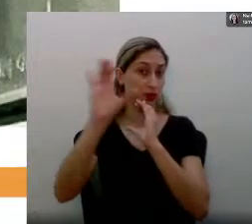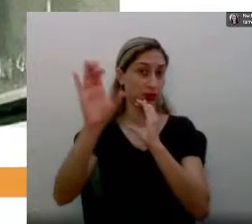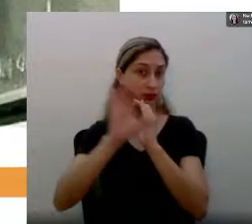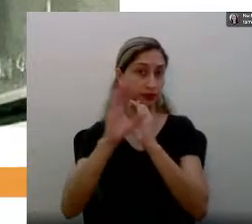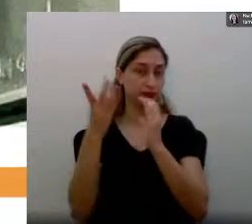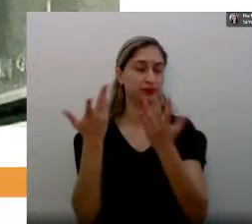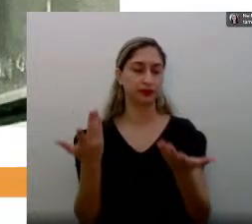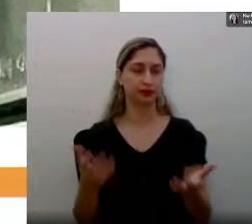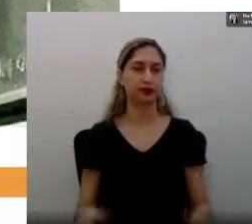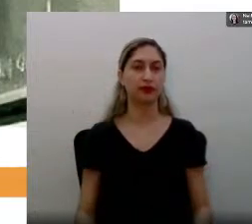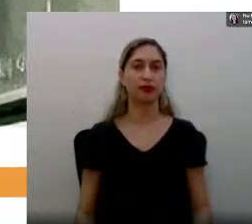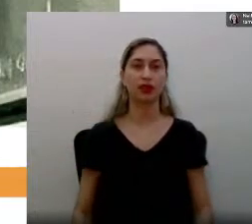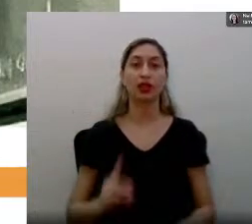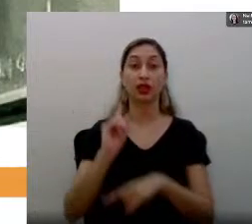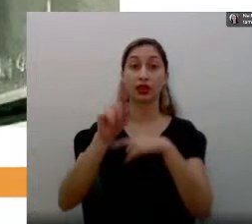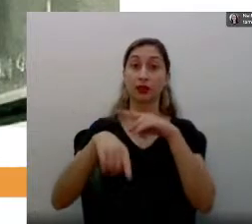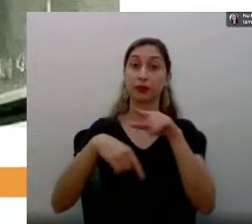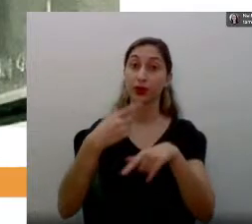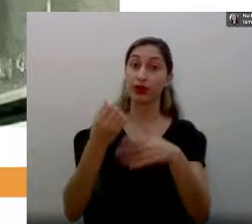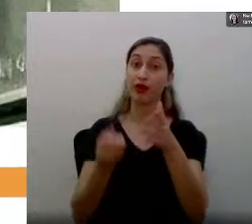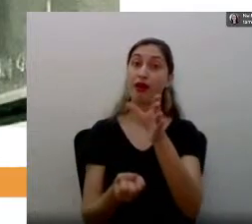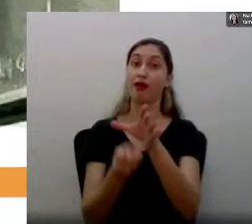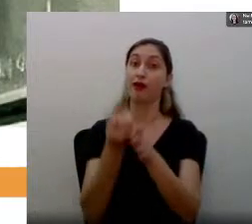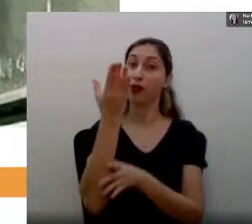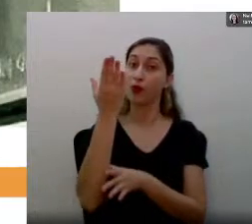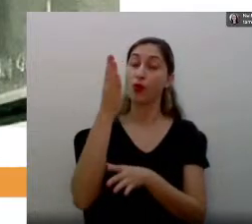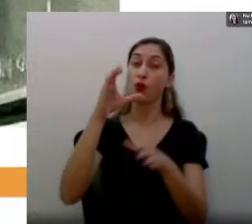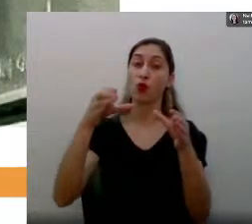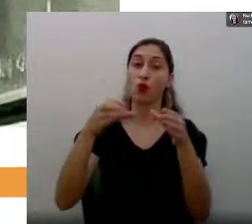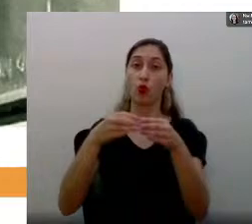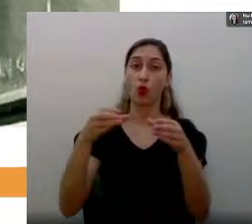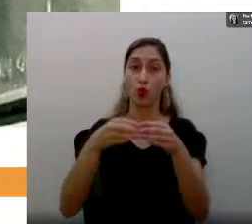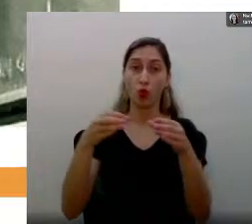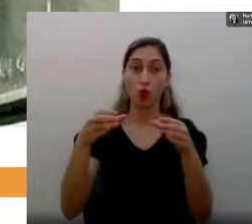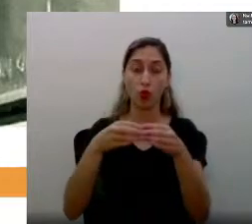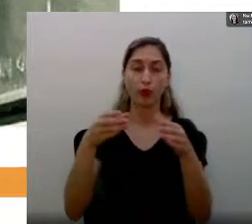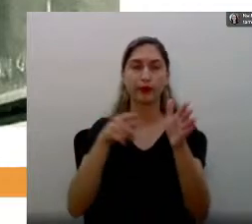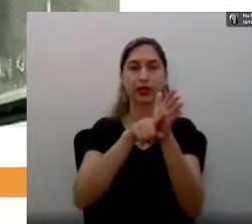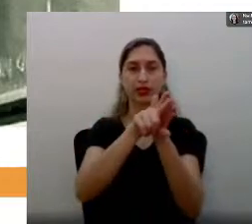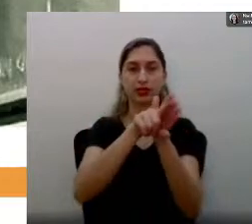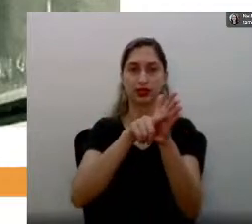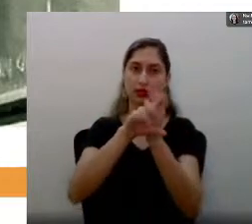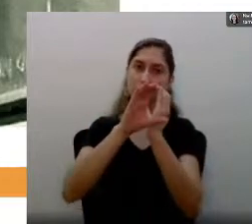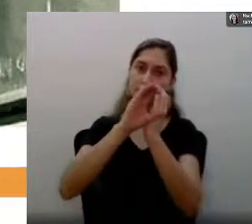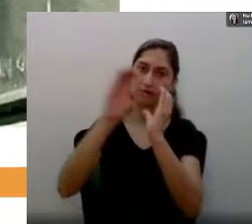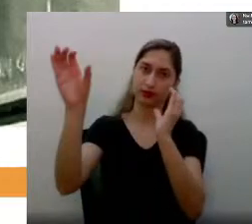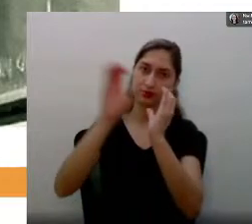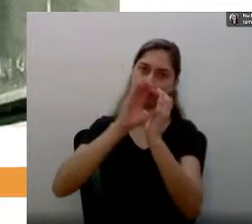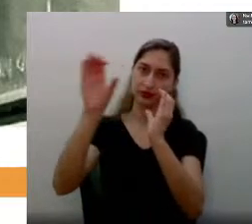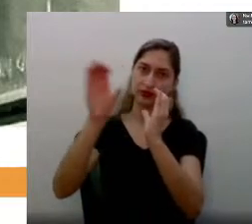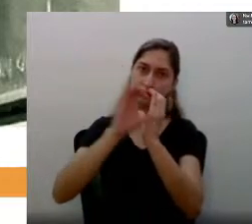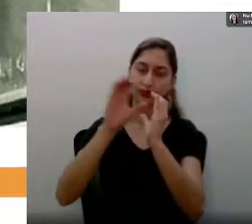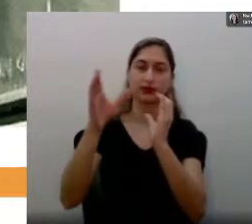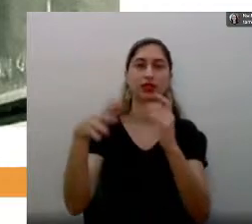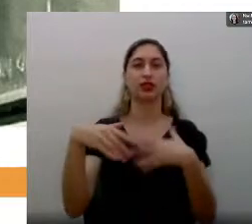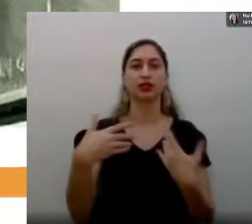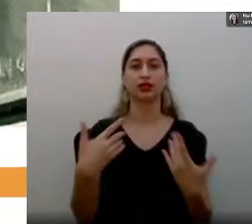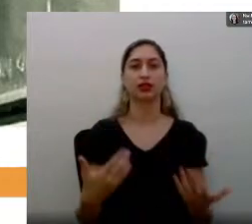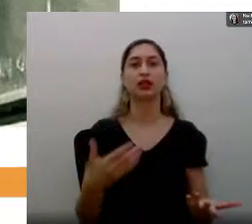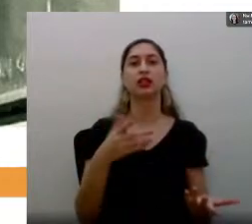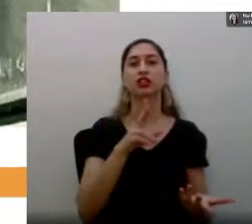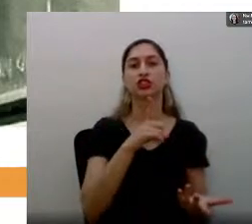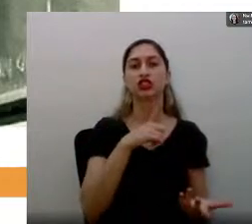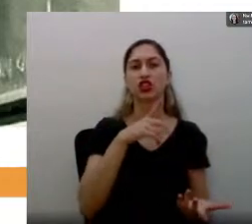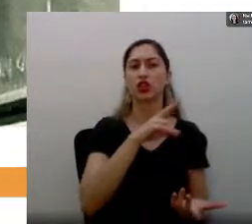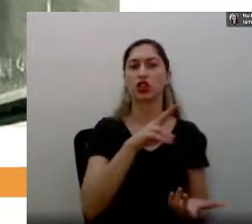é criado o grupo de estudos astronômicos chamados de César Lattes né Aí fica sendo chamada Centro de Estudos assolando com César Lattes de